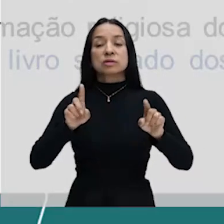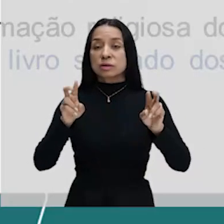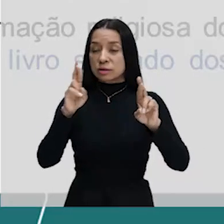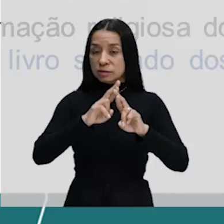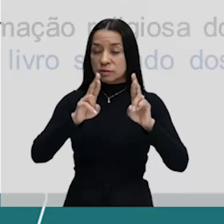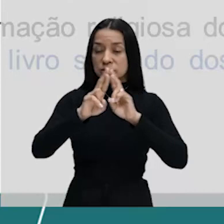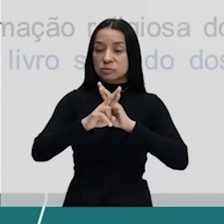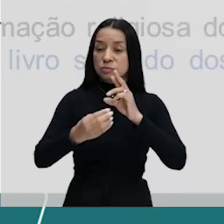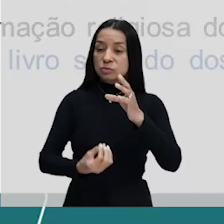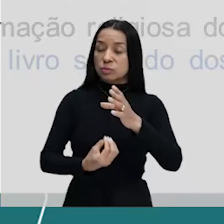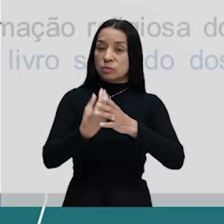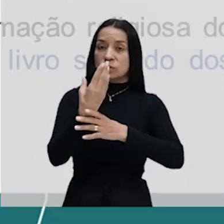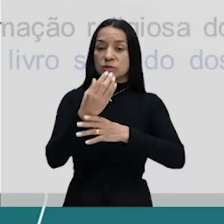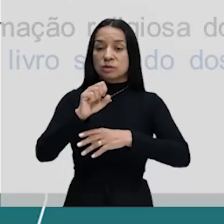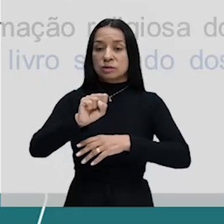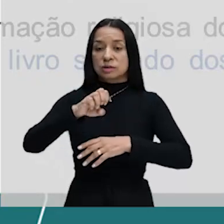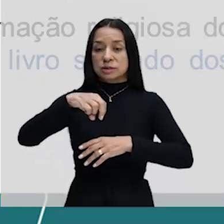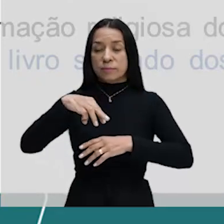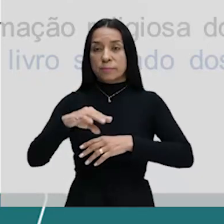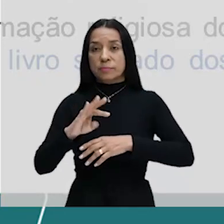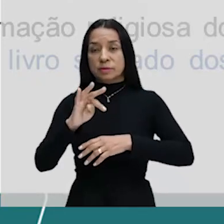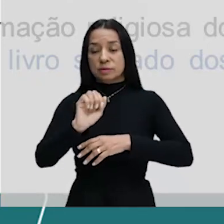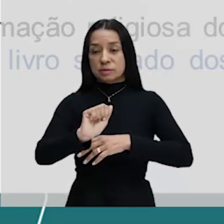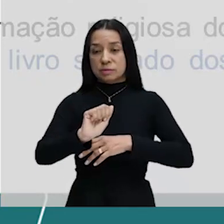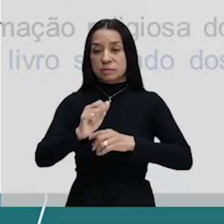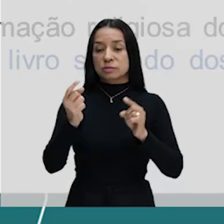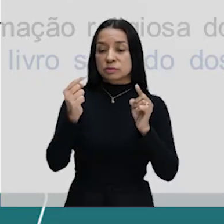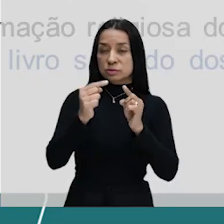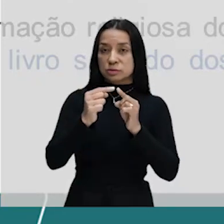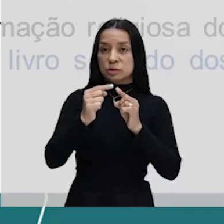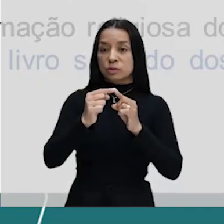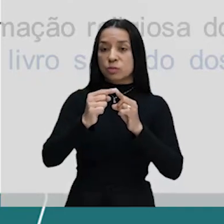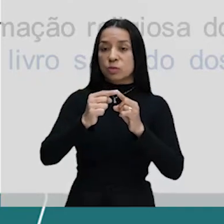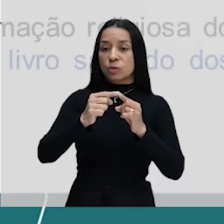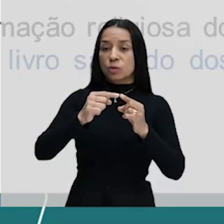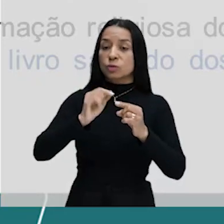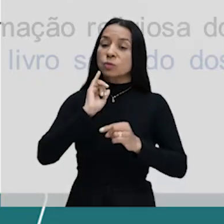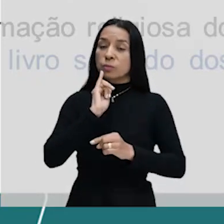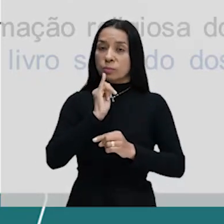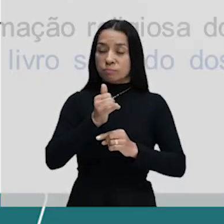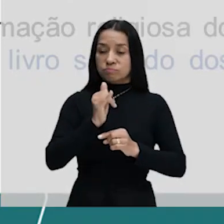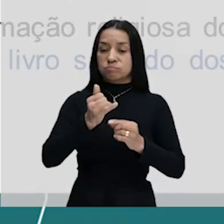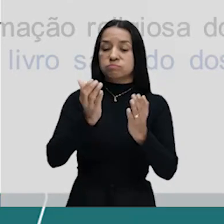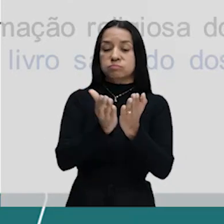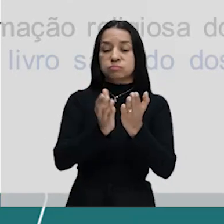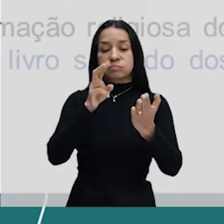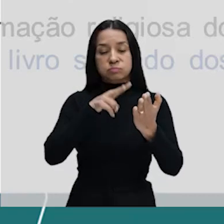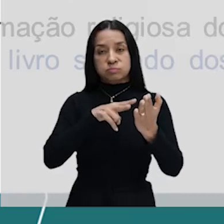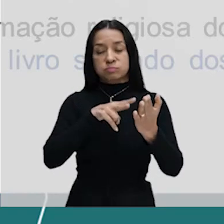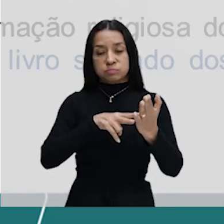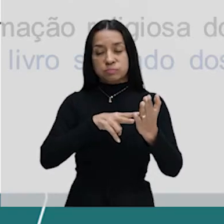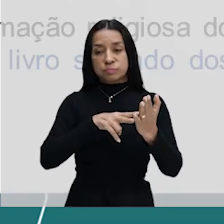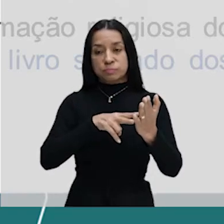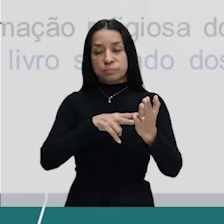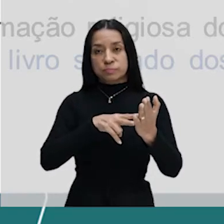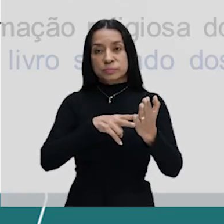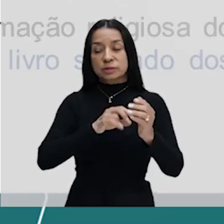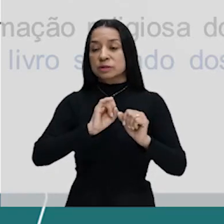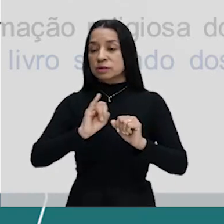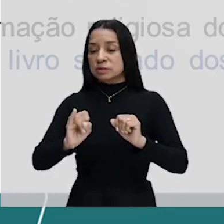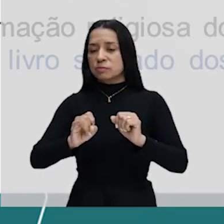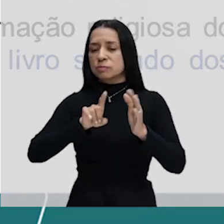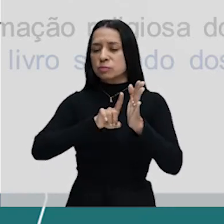que inclusive segundo a narrativa bíblica, se nós formos buscar a narrativa bíblica,